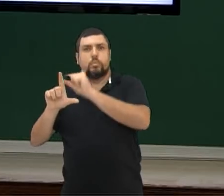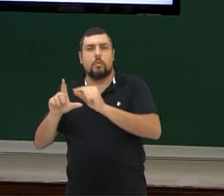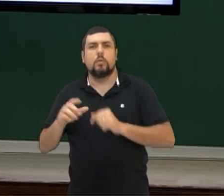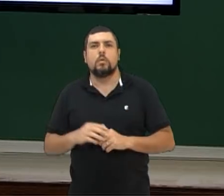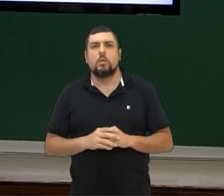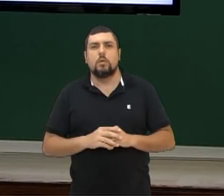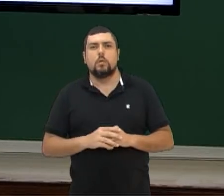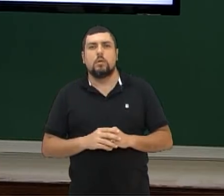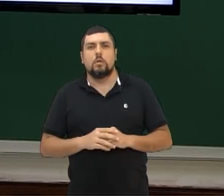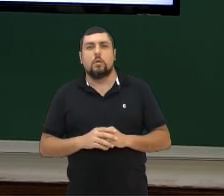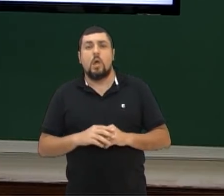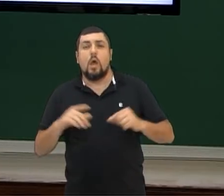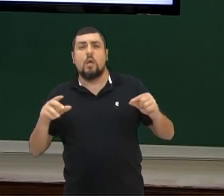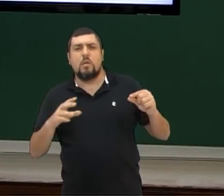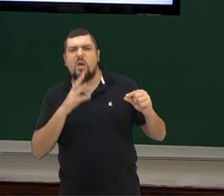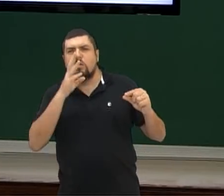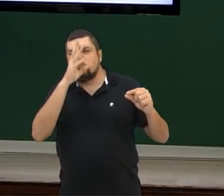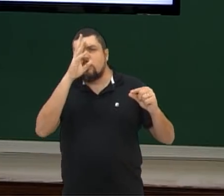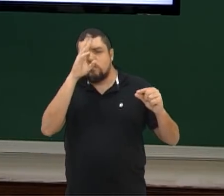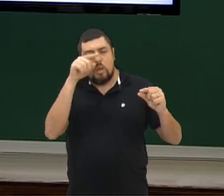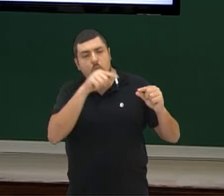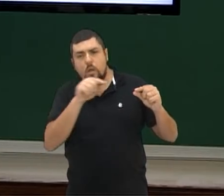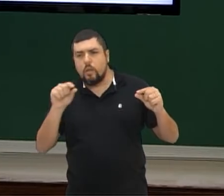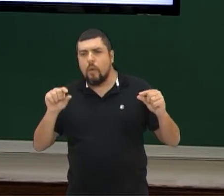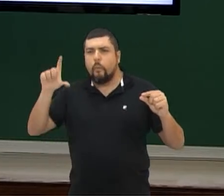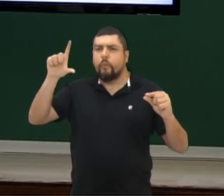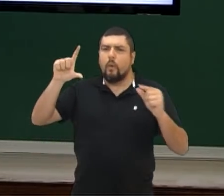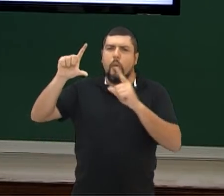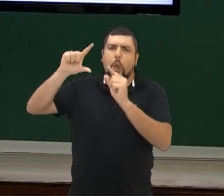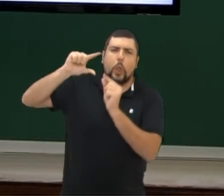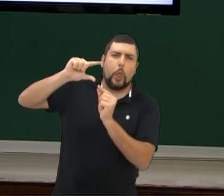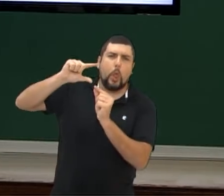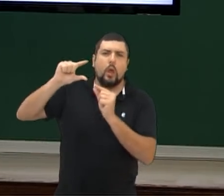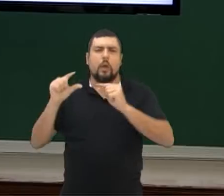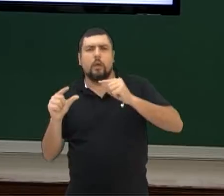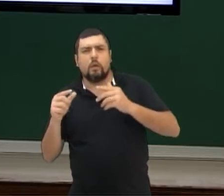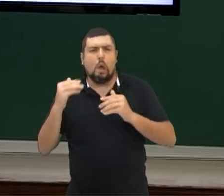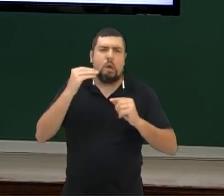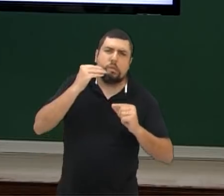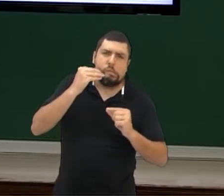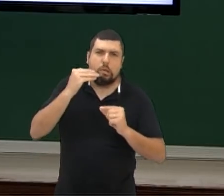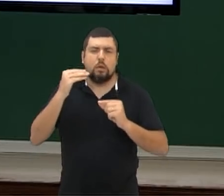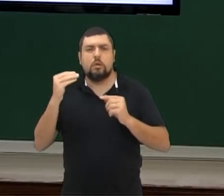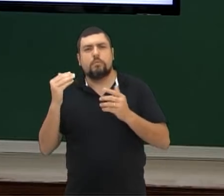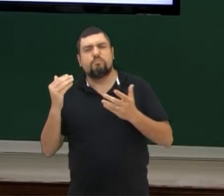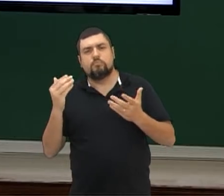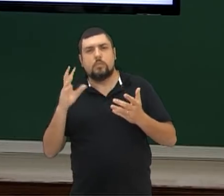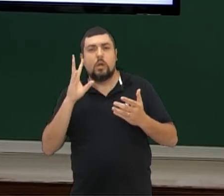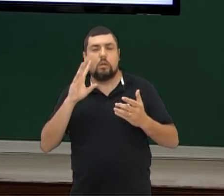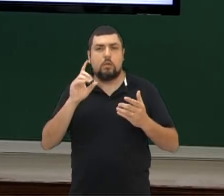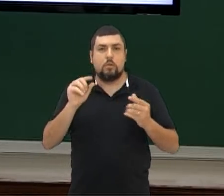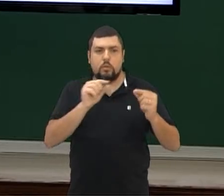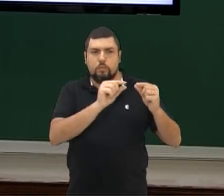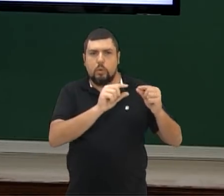ampliação desproporcional, aumentando um lado e não aumentando o outro, pois ela vai distorcer a figura.